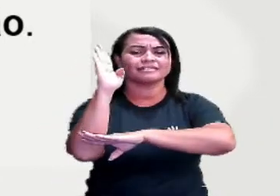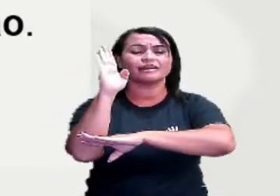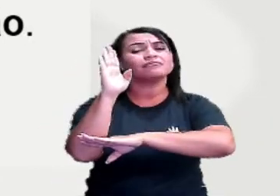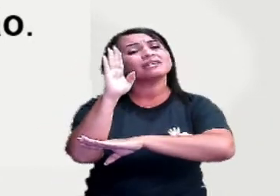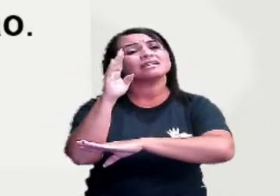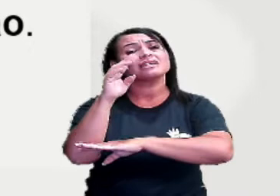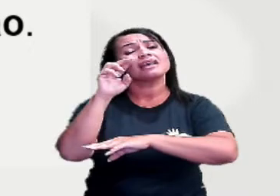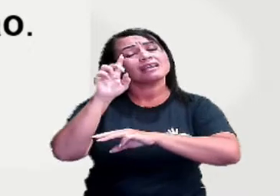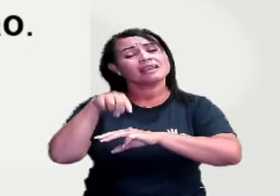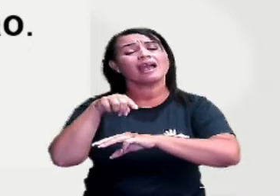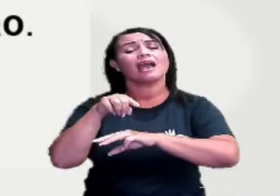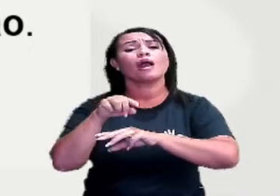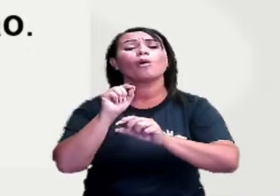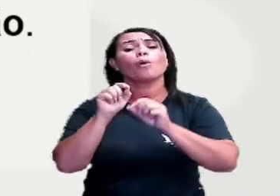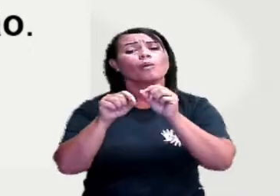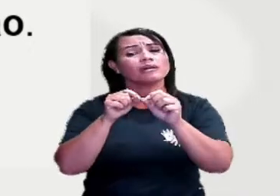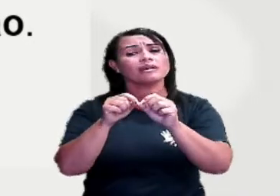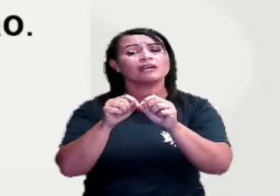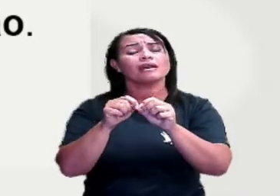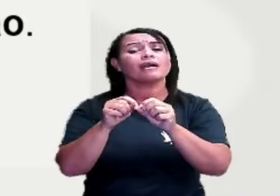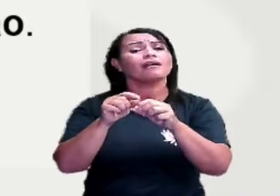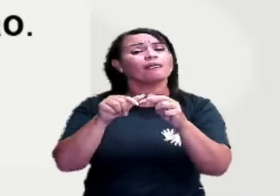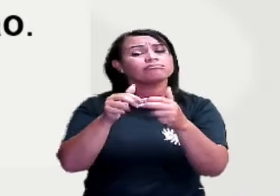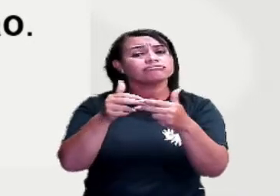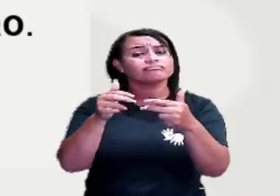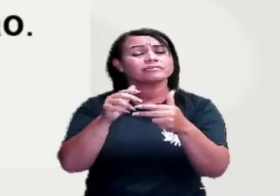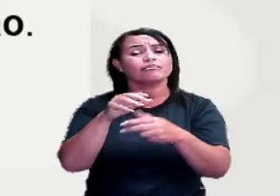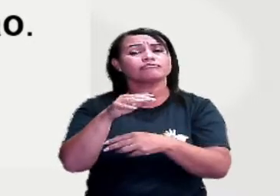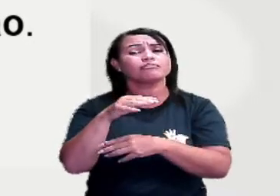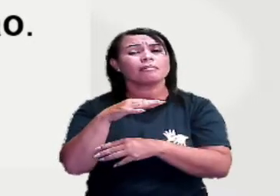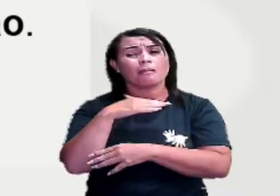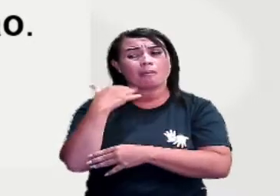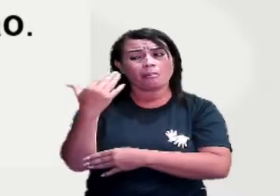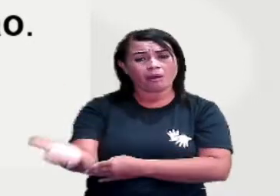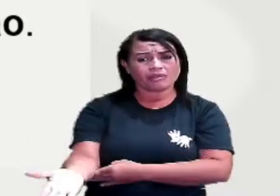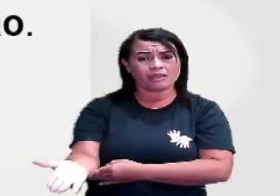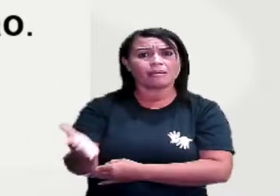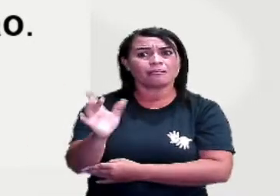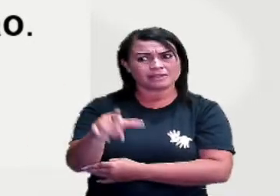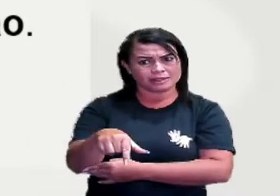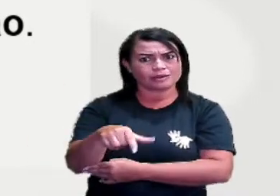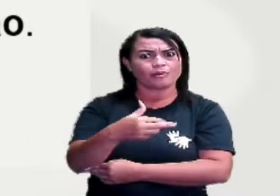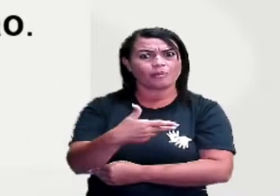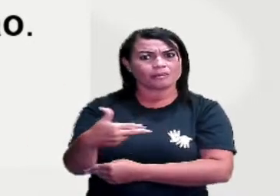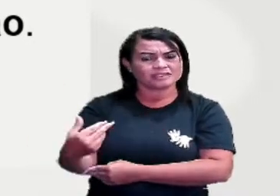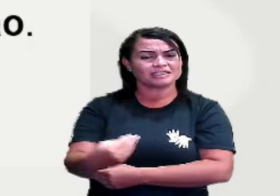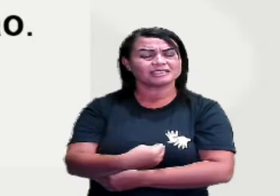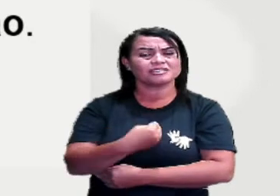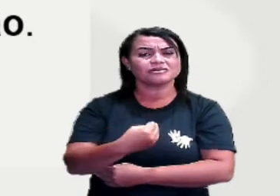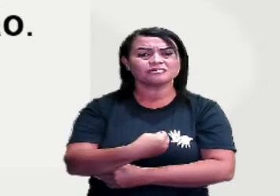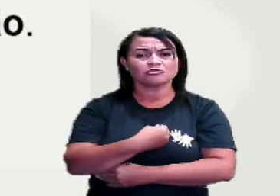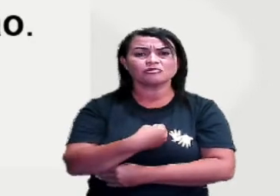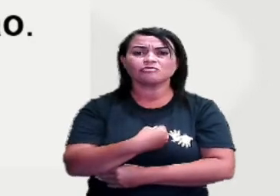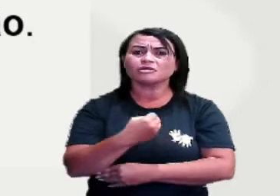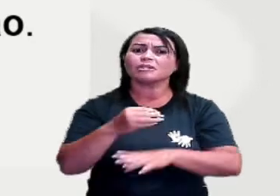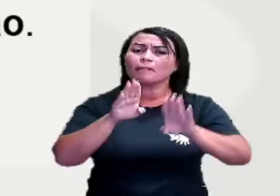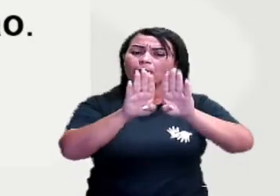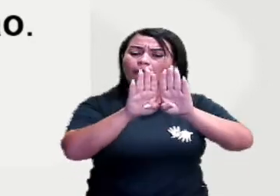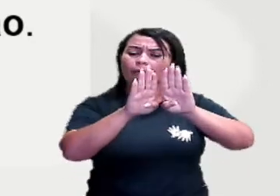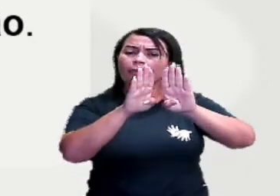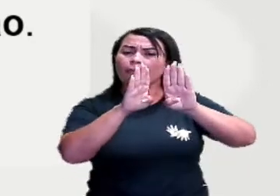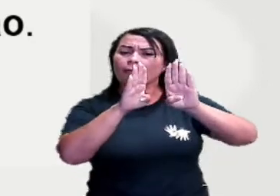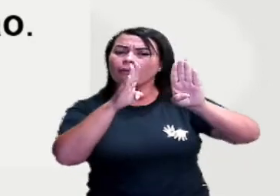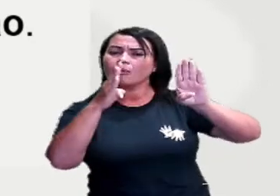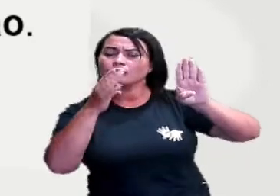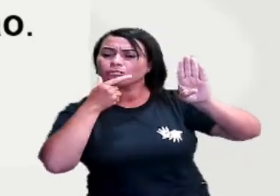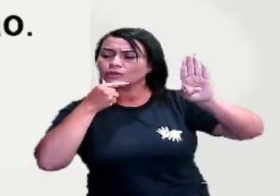morta. Mas não há coisa no mundo mais viva do que uma porta. Eu abro devagarinho para passar